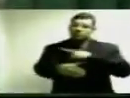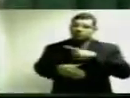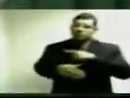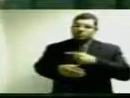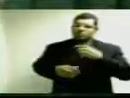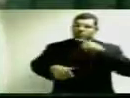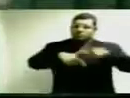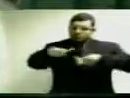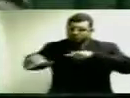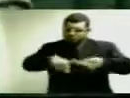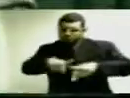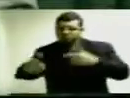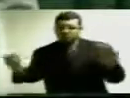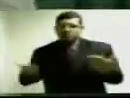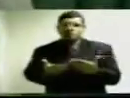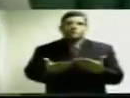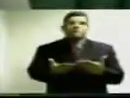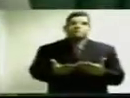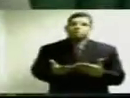tem empreendido pela